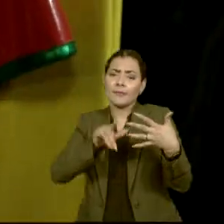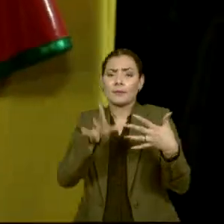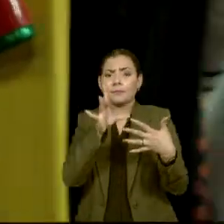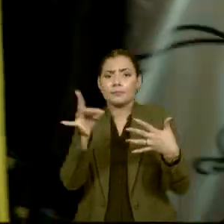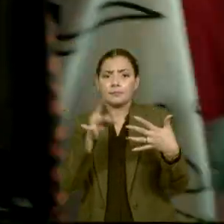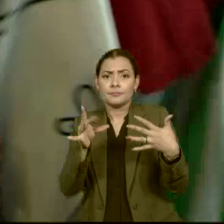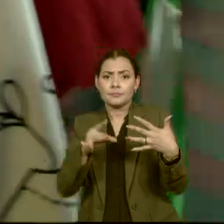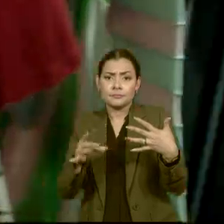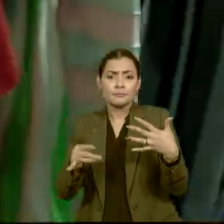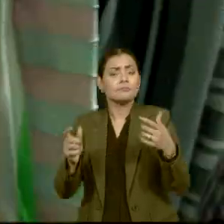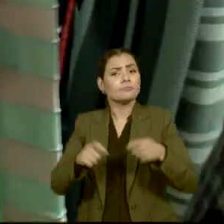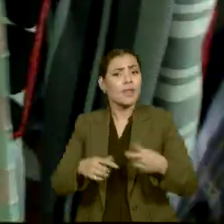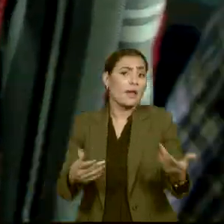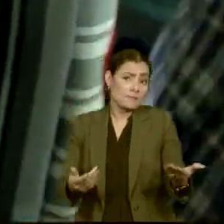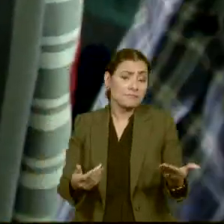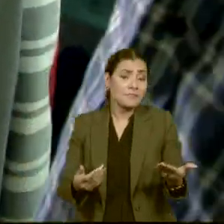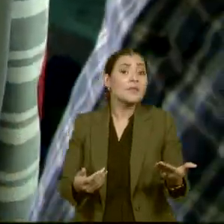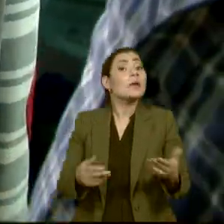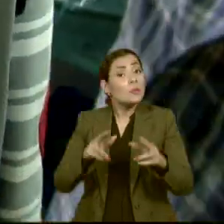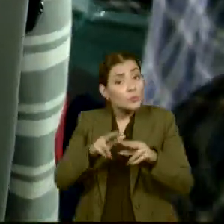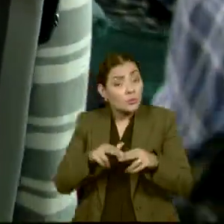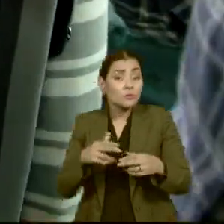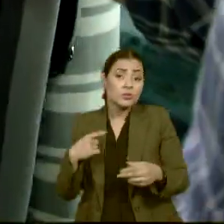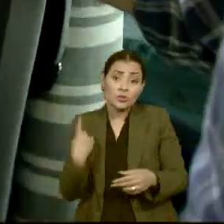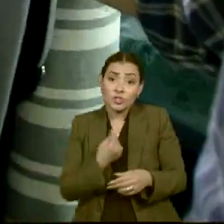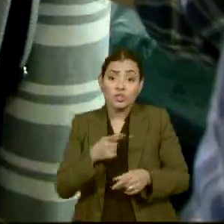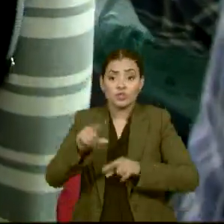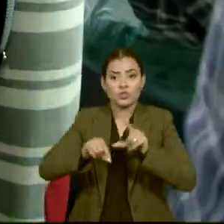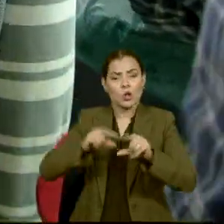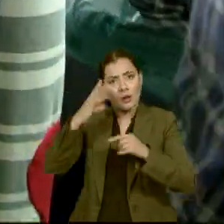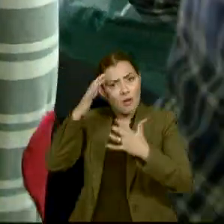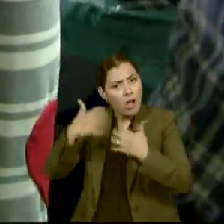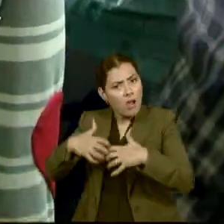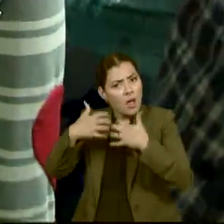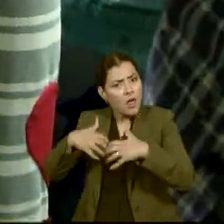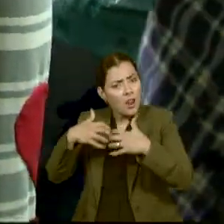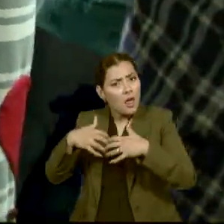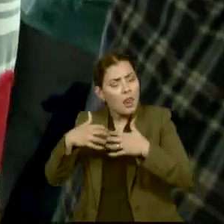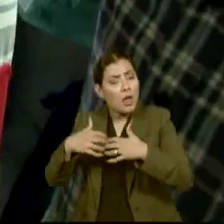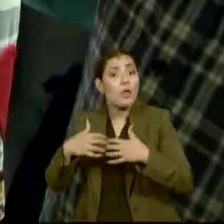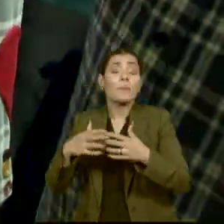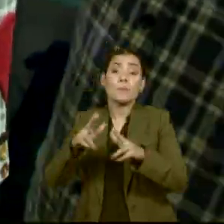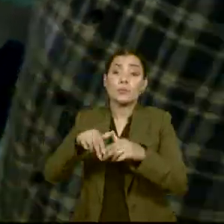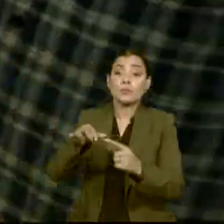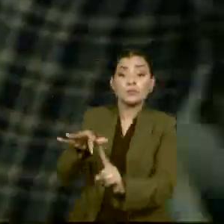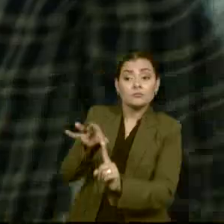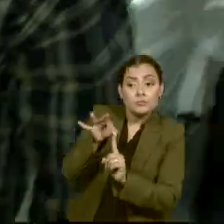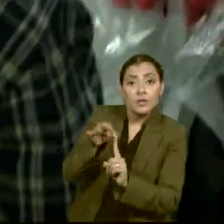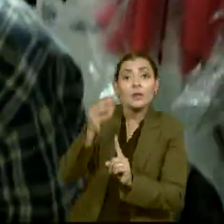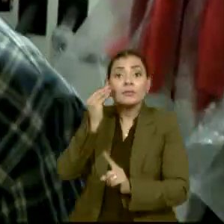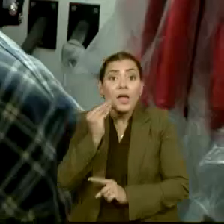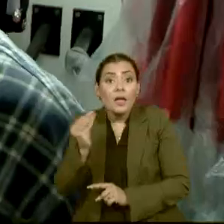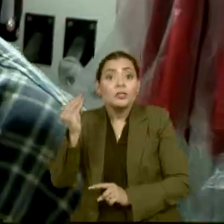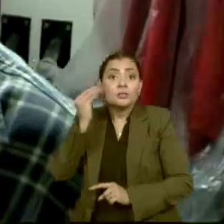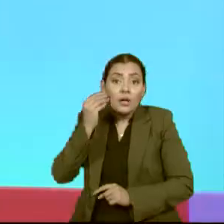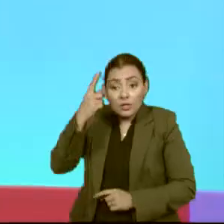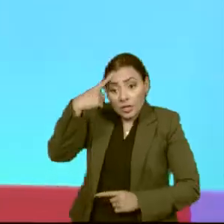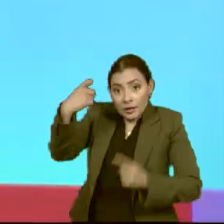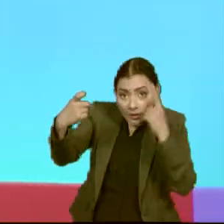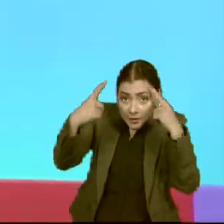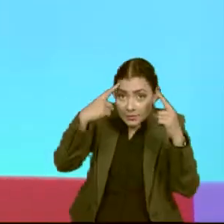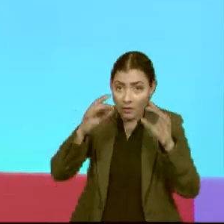que são picos, a Deroféria e o Zobrico, né? E daí, em cima disso, a gente vai fazendo criações,